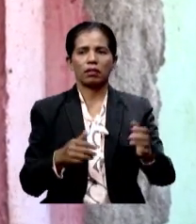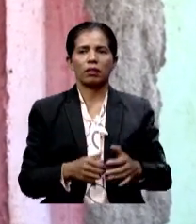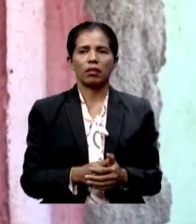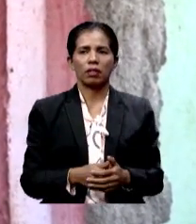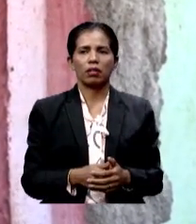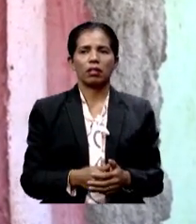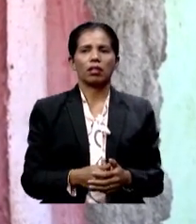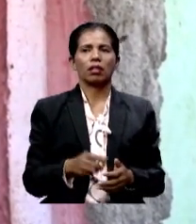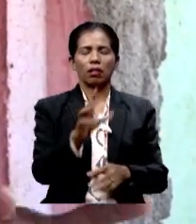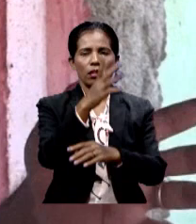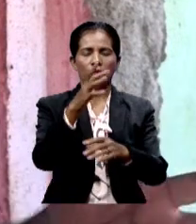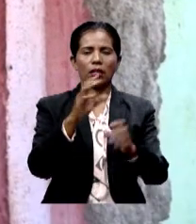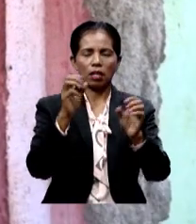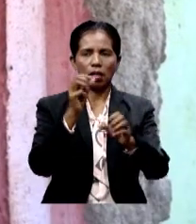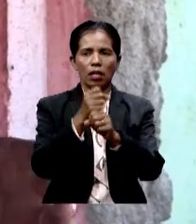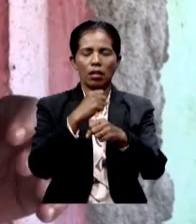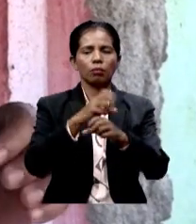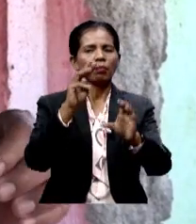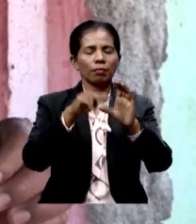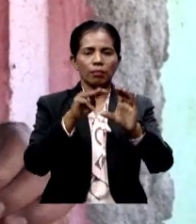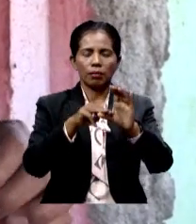ita ilana fui serne hal mercado la salu